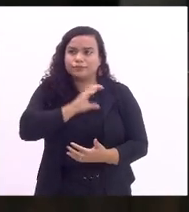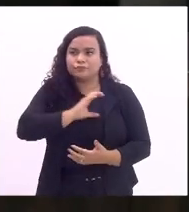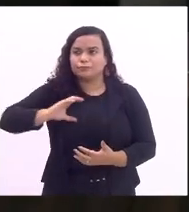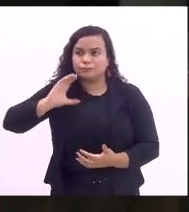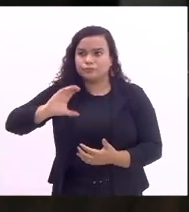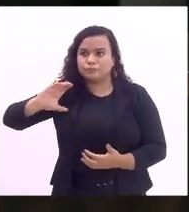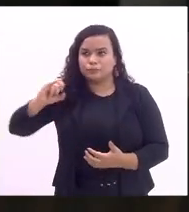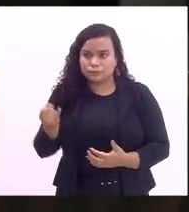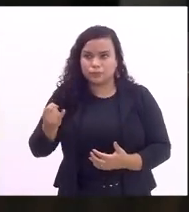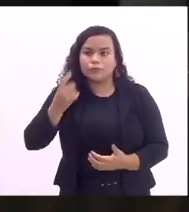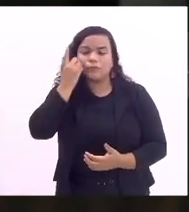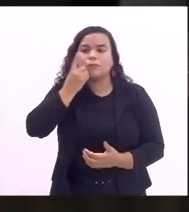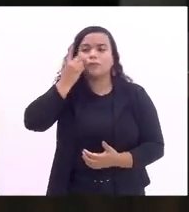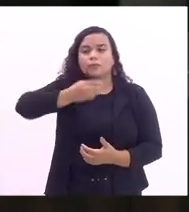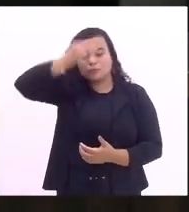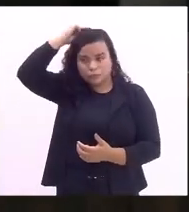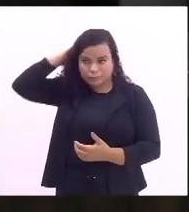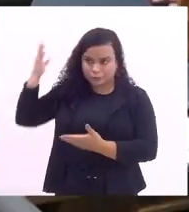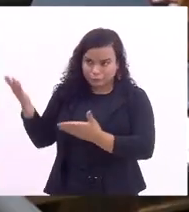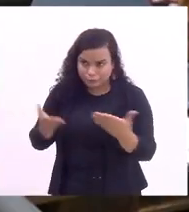de Constituição e Justiça, deputado Márcio Pacheco.